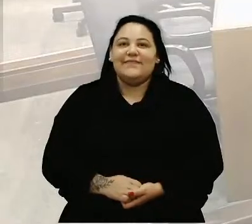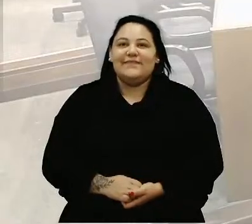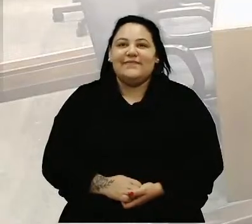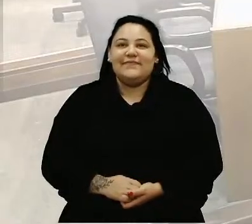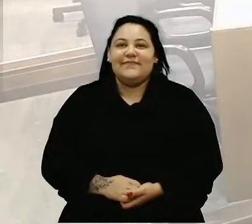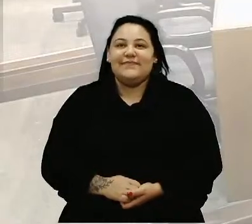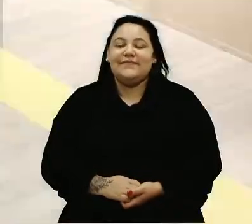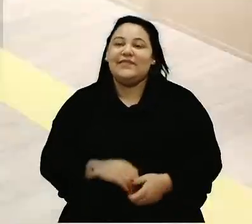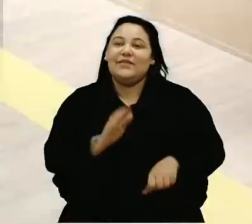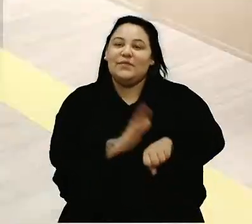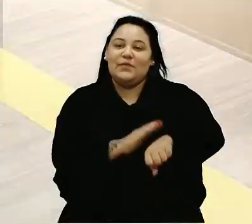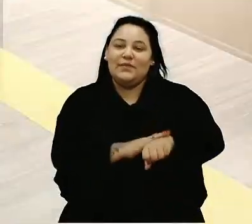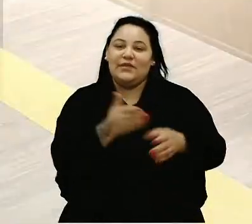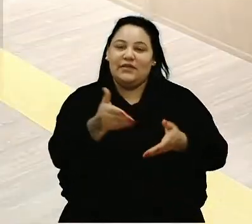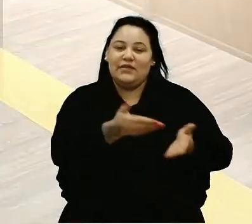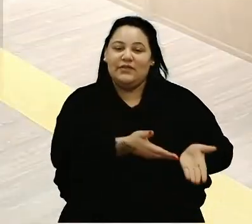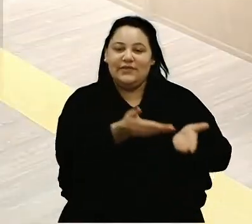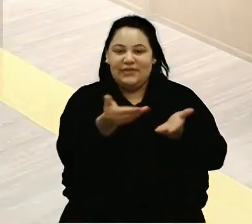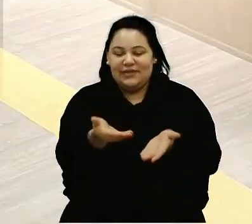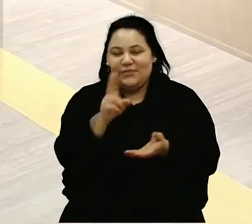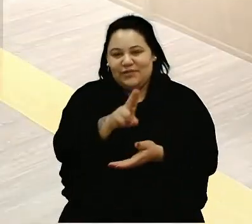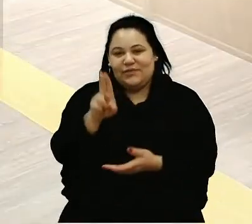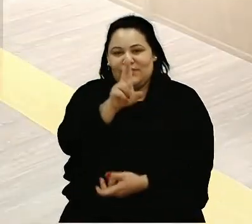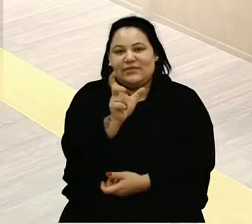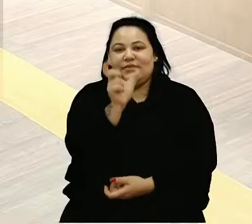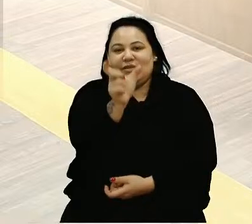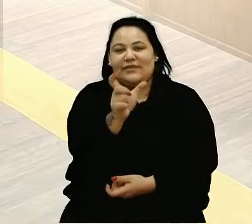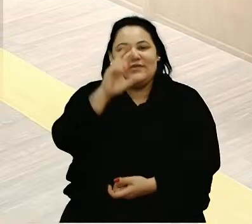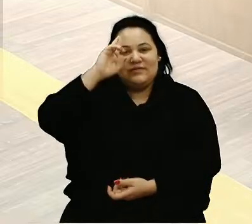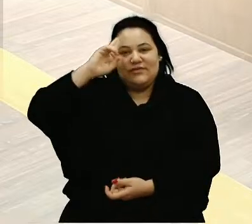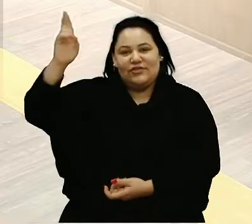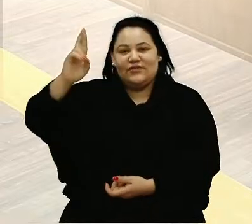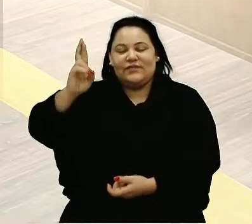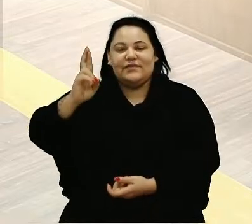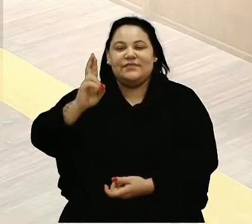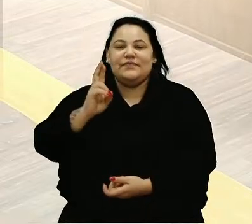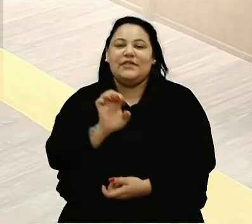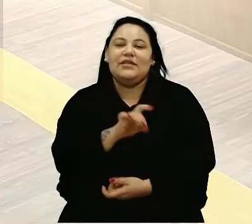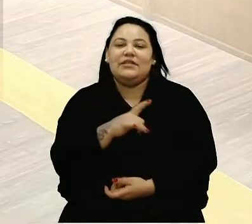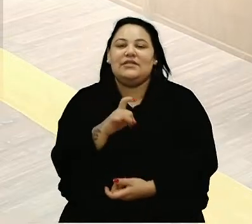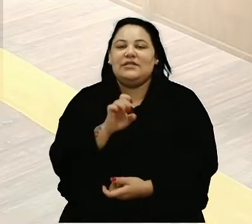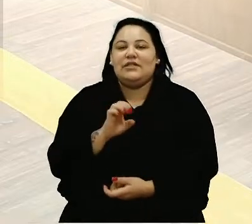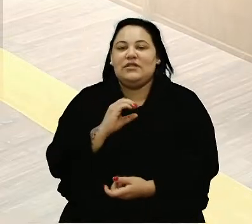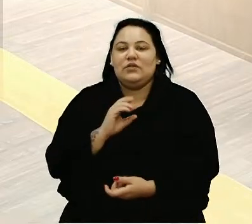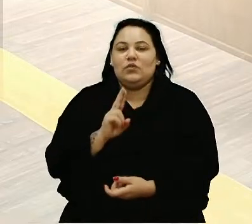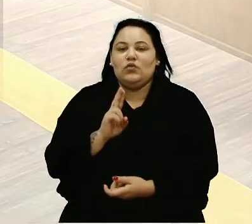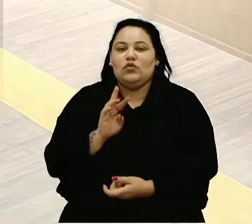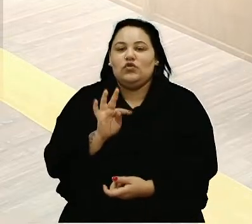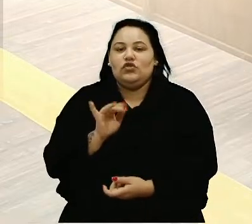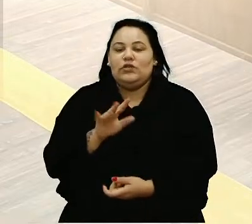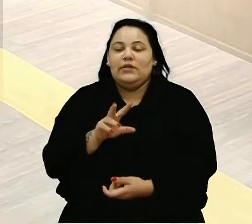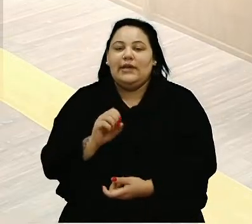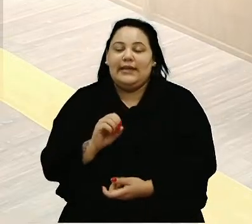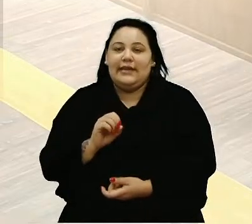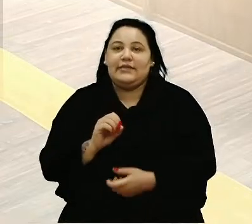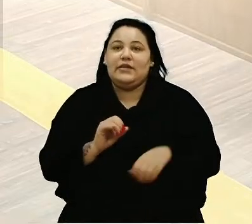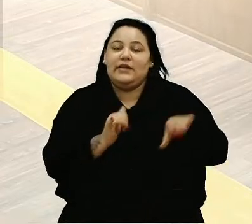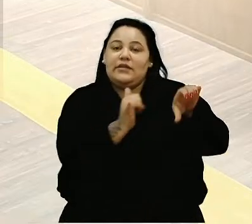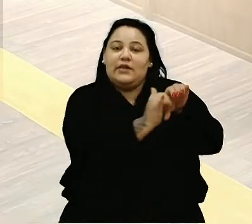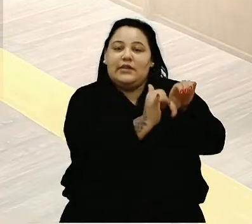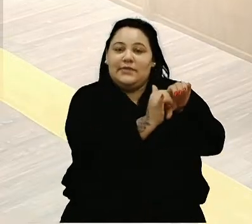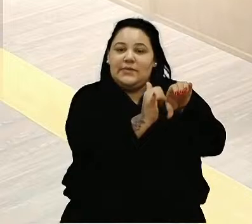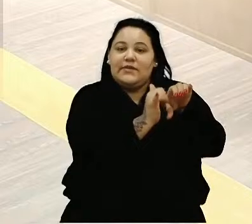Nesse momento, convido então para fazer uso da palavra o diretor executivo da TerraSol Toyota, Gustavo Weyand.